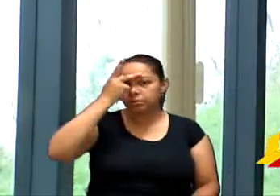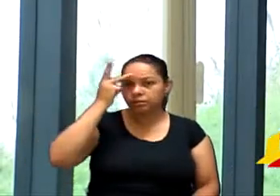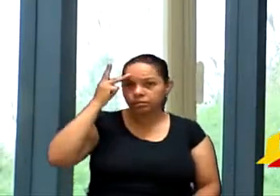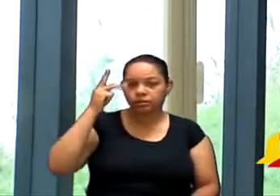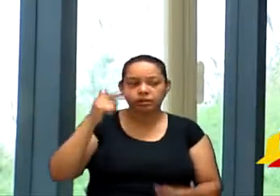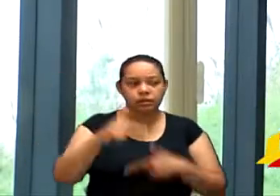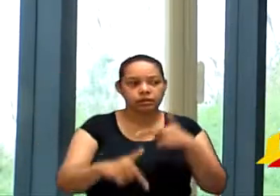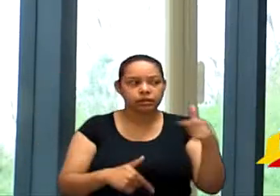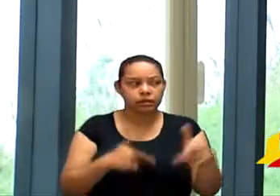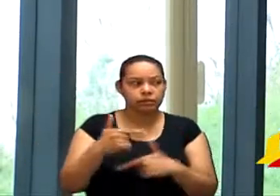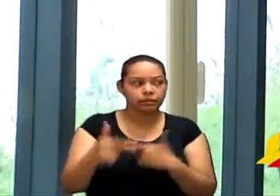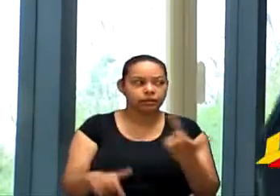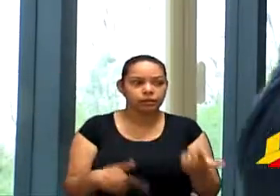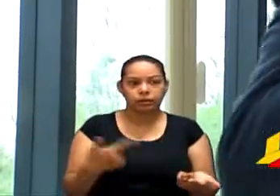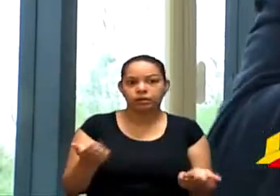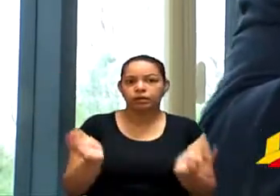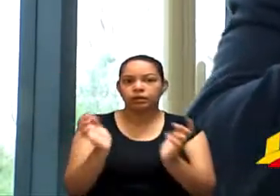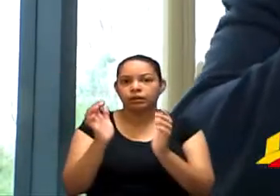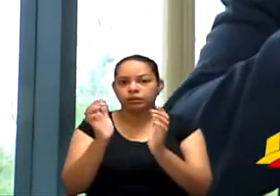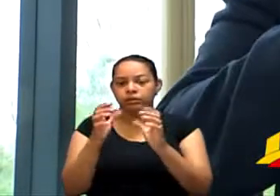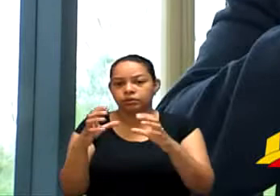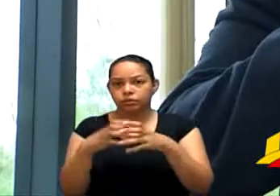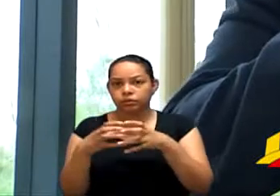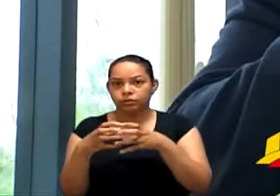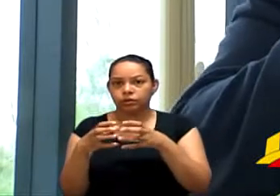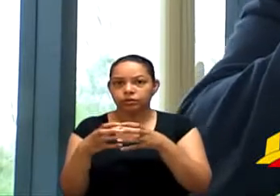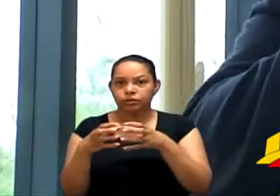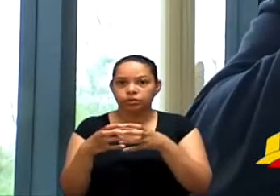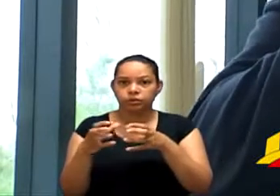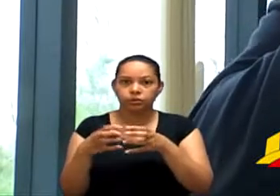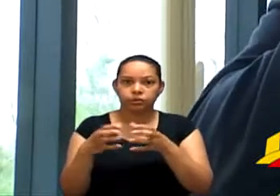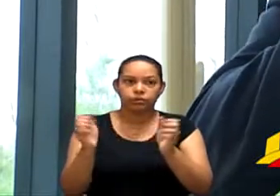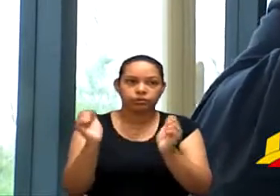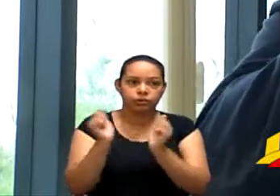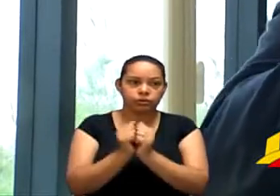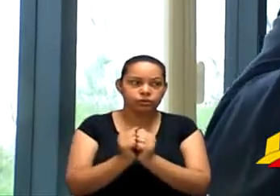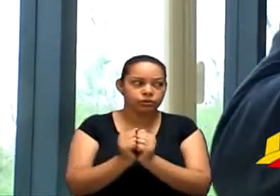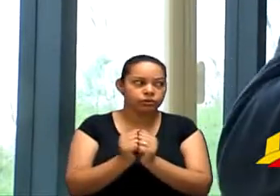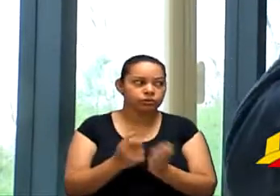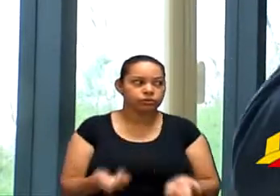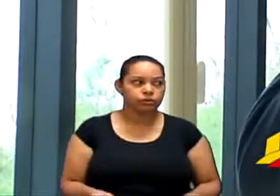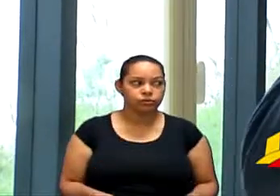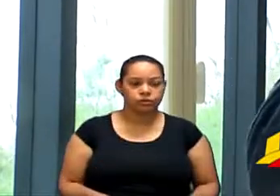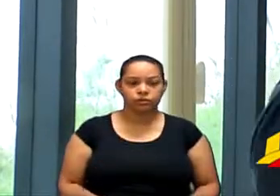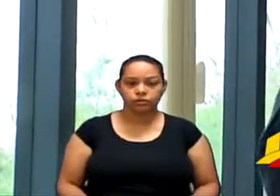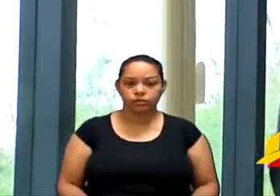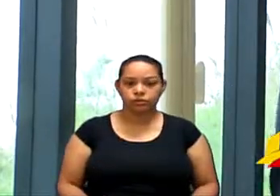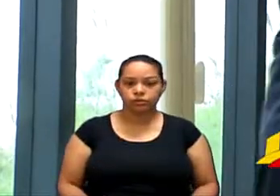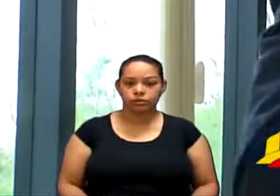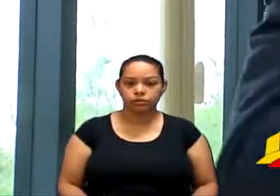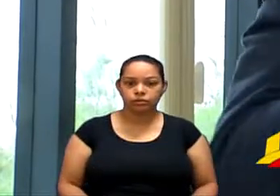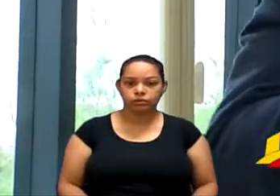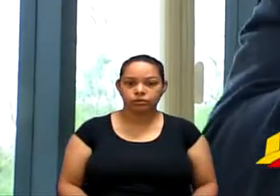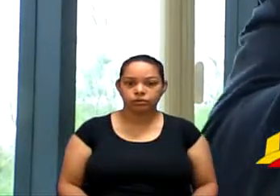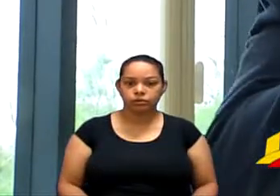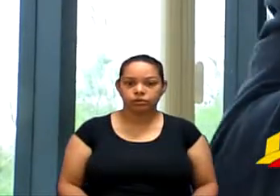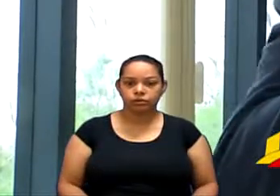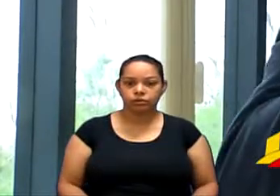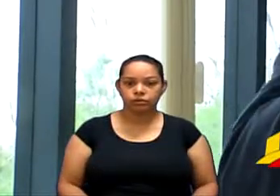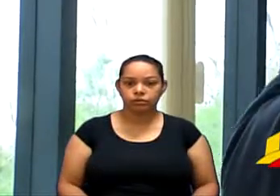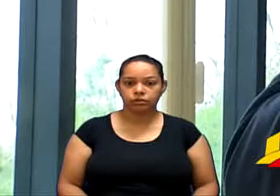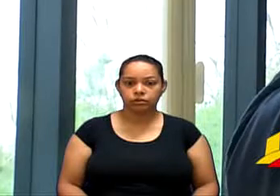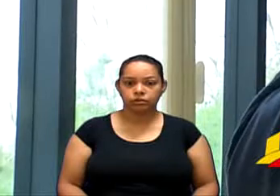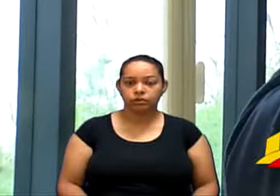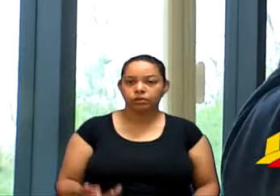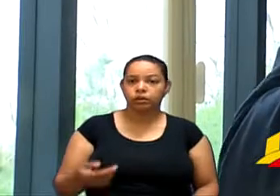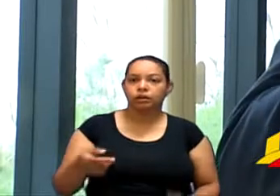é o Marcelo que dá sustentação aqui é o nosso trabalho para apresentação da parte de cerimonial é